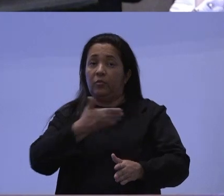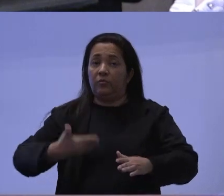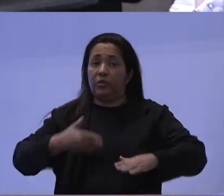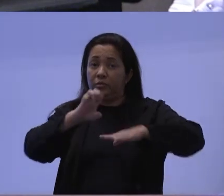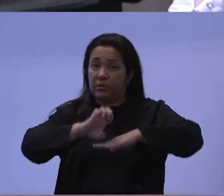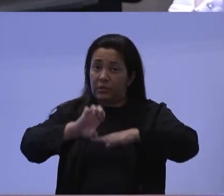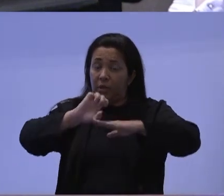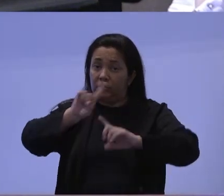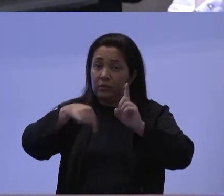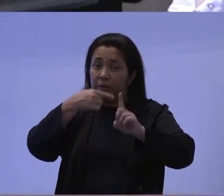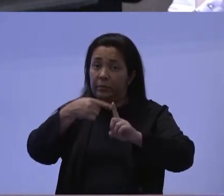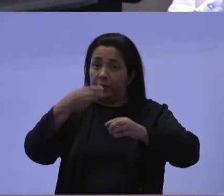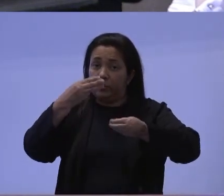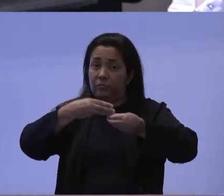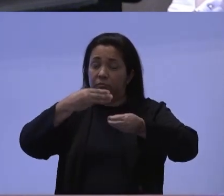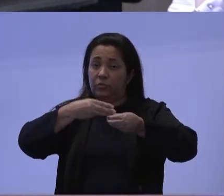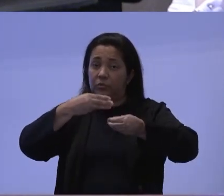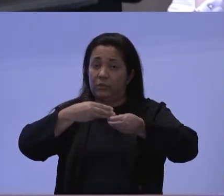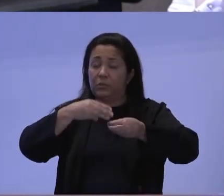também.